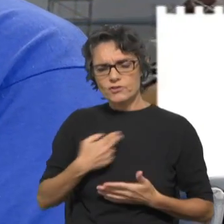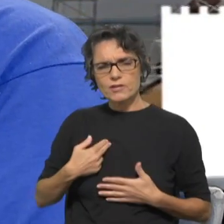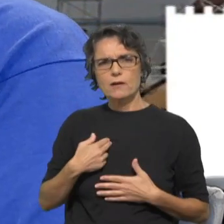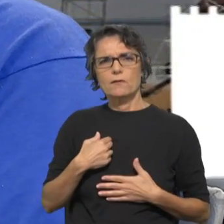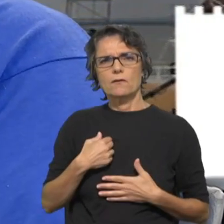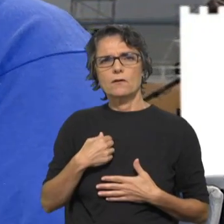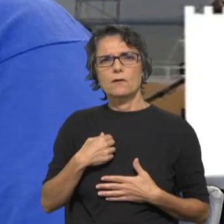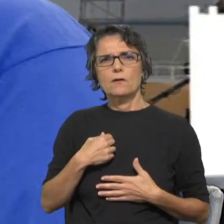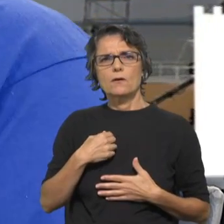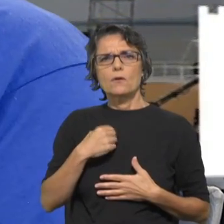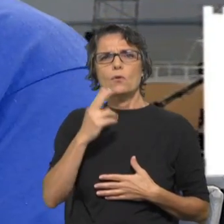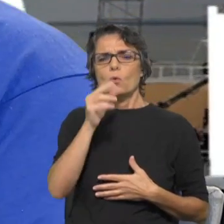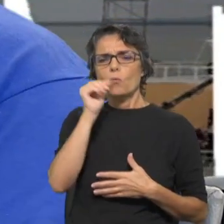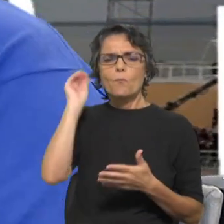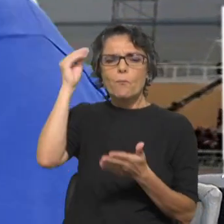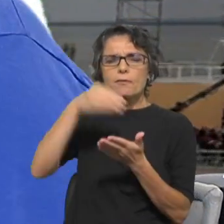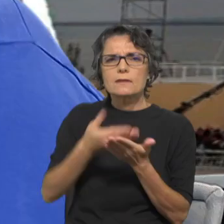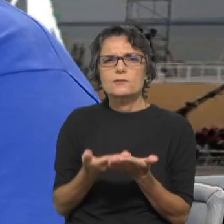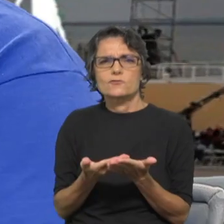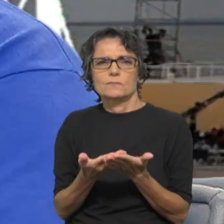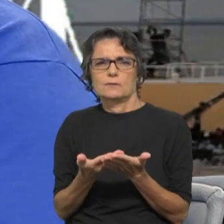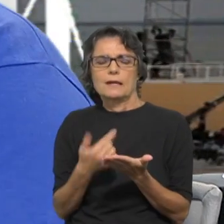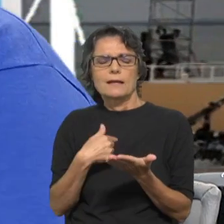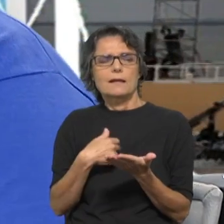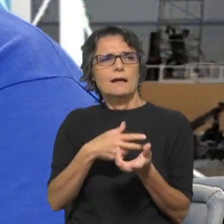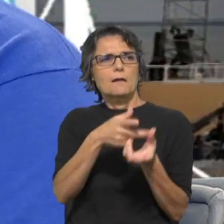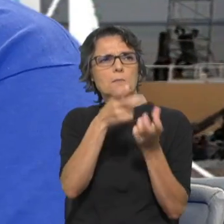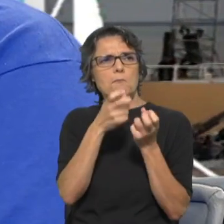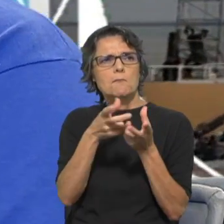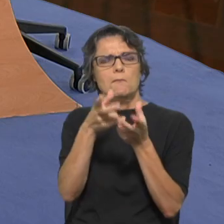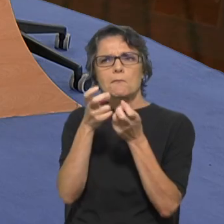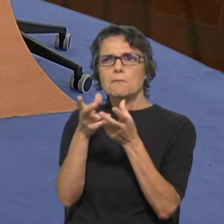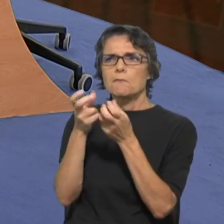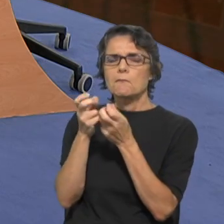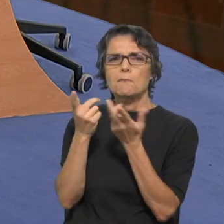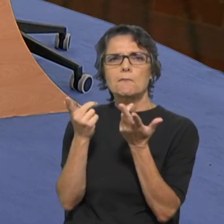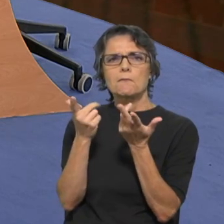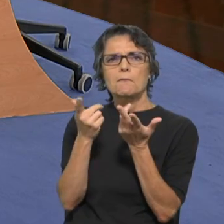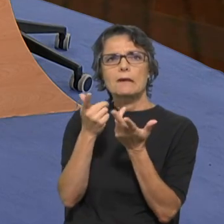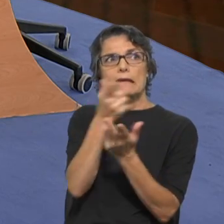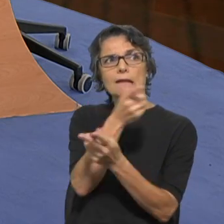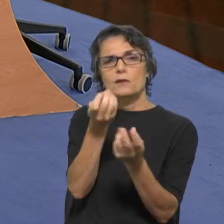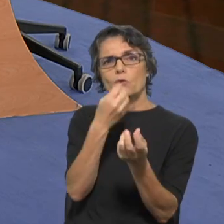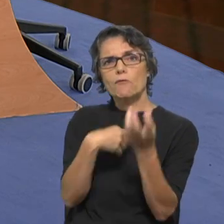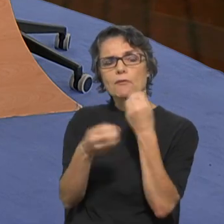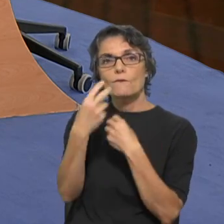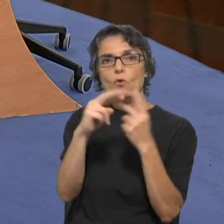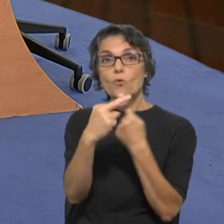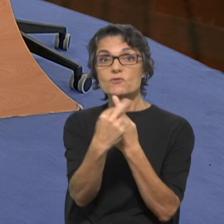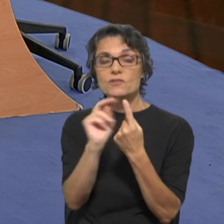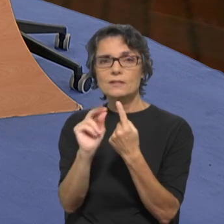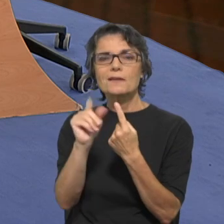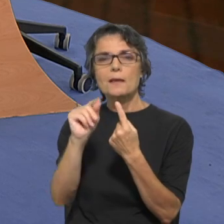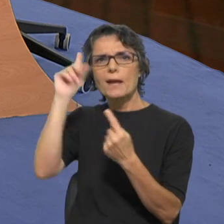é? E para mim era encantador ouvi-los falar da criação a partir de várias perspectivas, por exemplo, até da